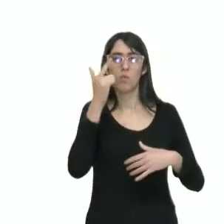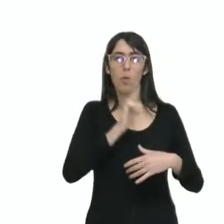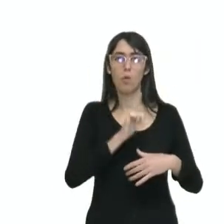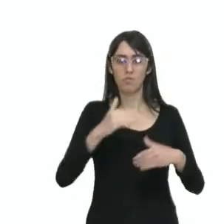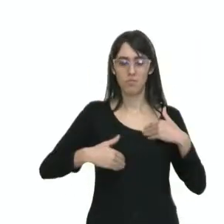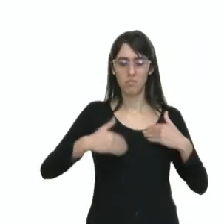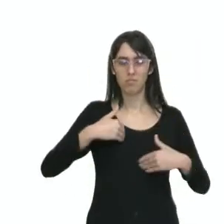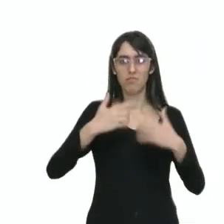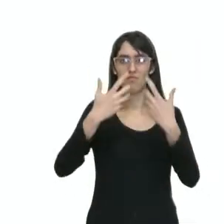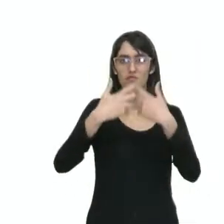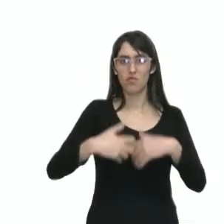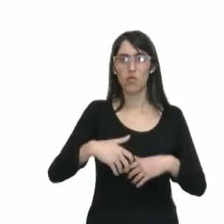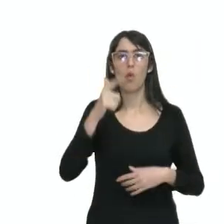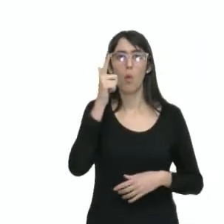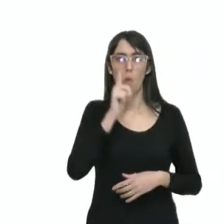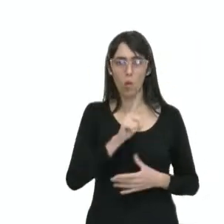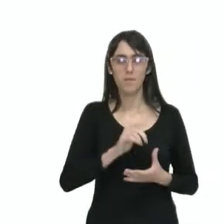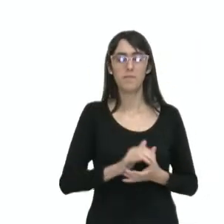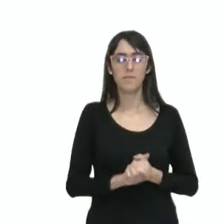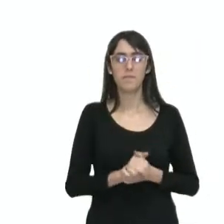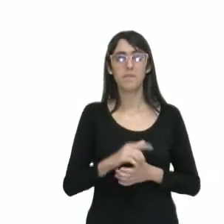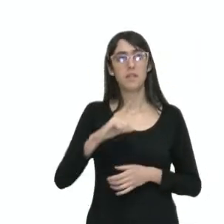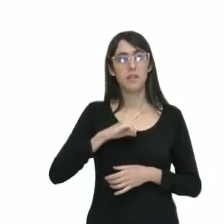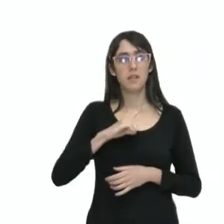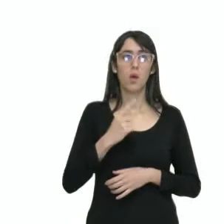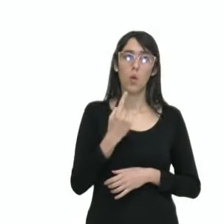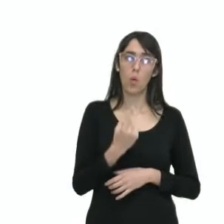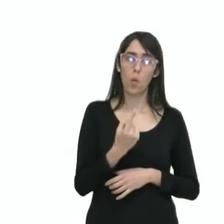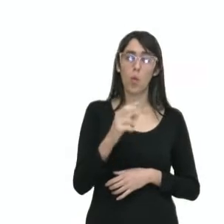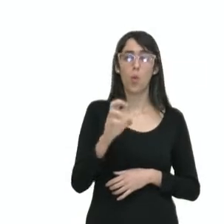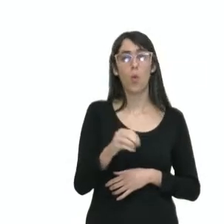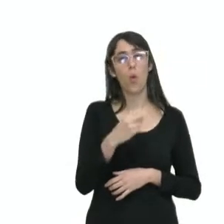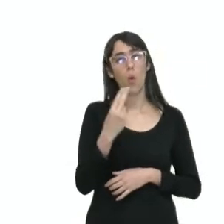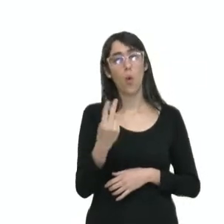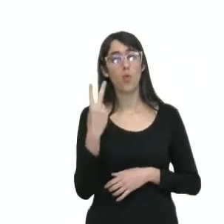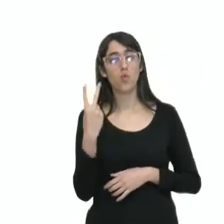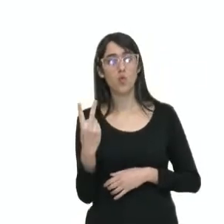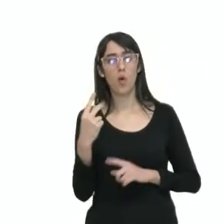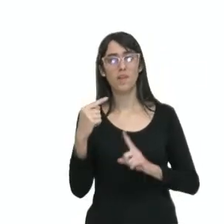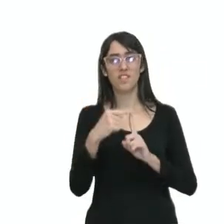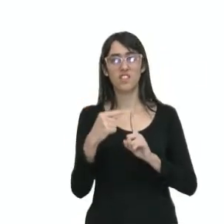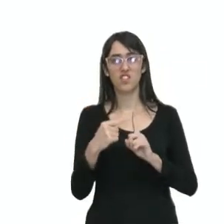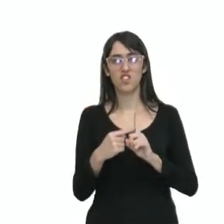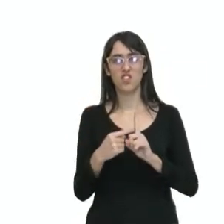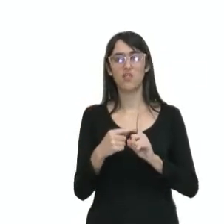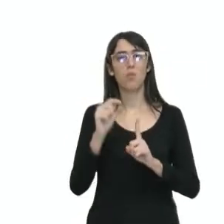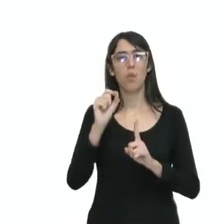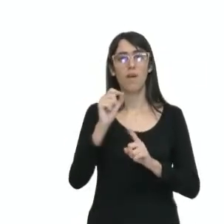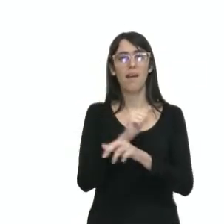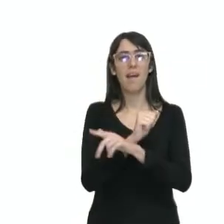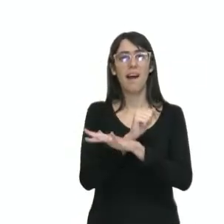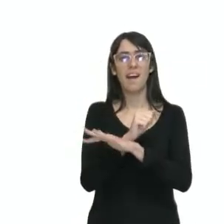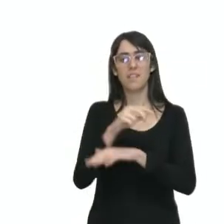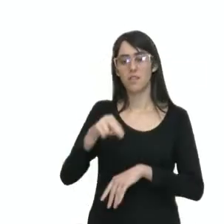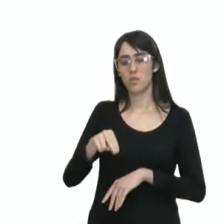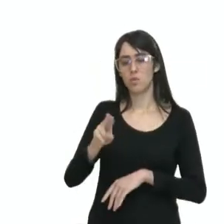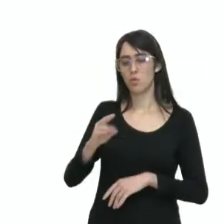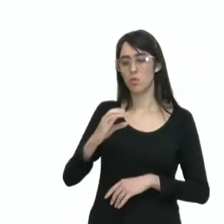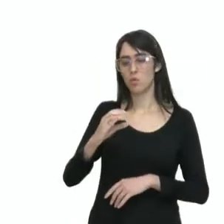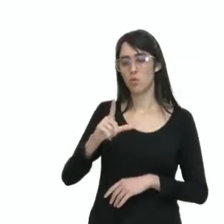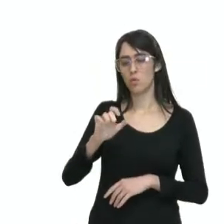É formado por um ou dois tipos de ácidos nucleicos, que chamamos